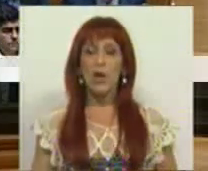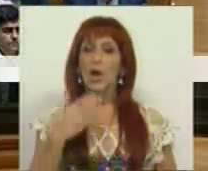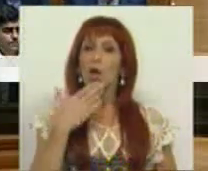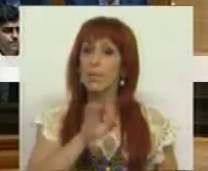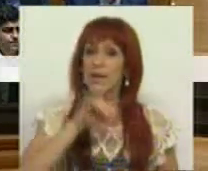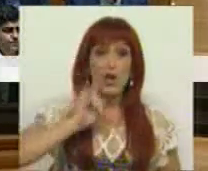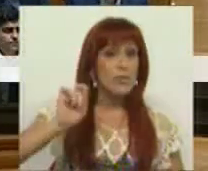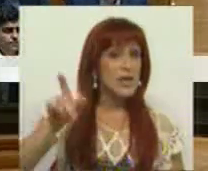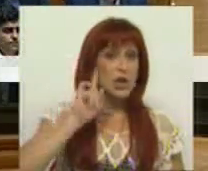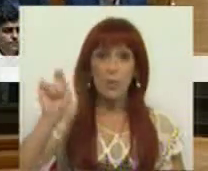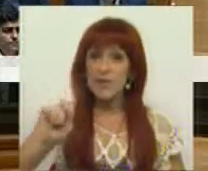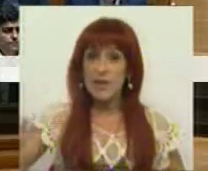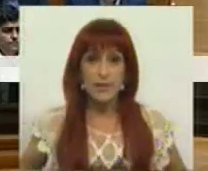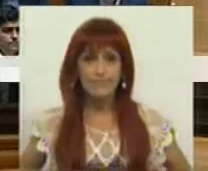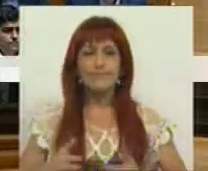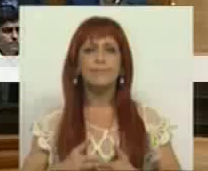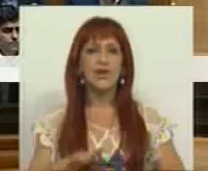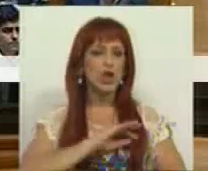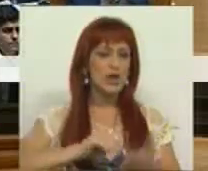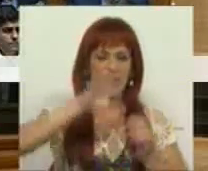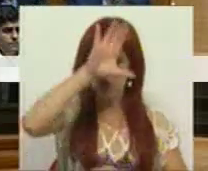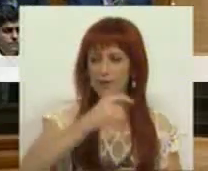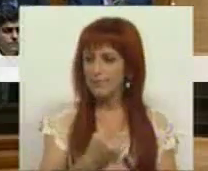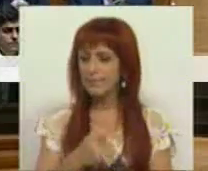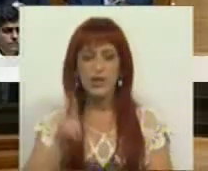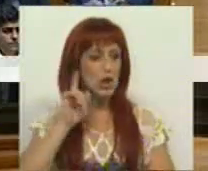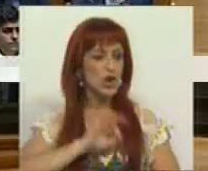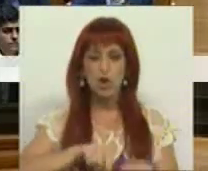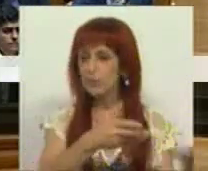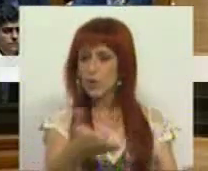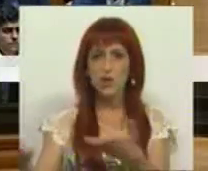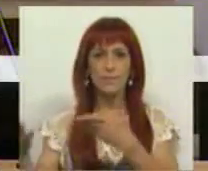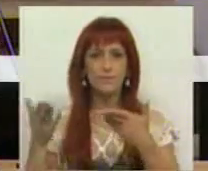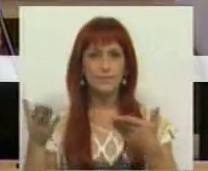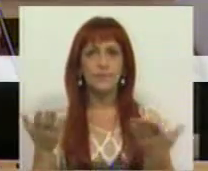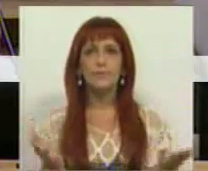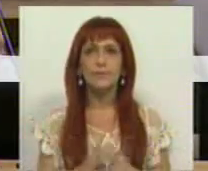Muito obrigada, Sra. Presidente. Sra. Presidente, Srs. Secretários de Estado, Senhoras e Senhores Deputados,